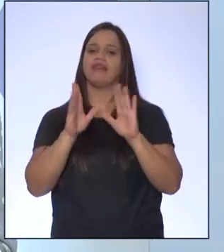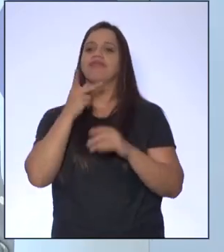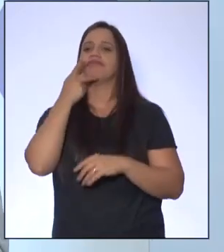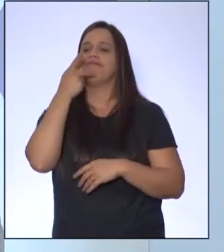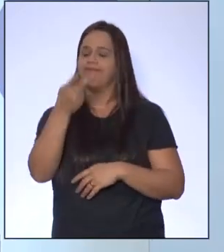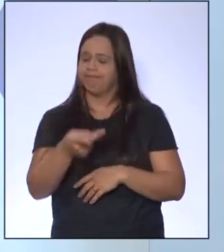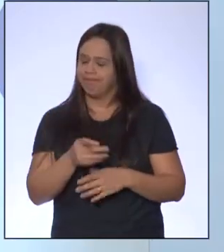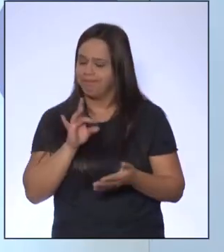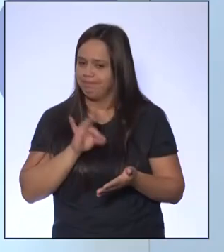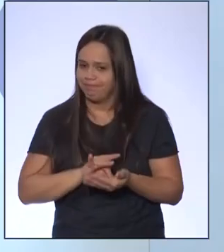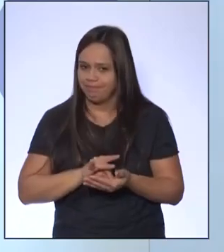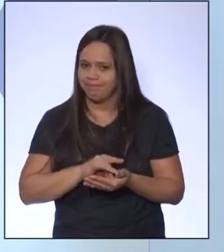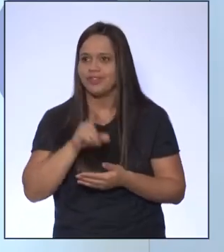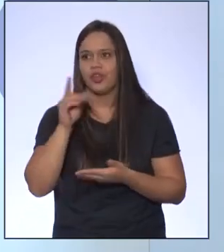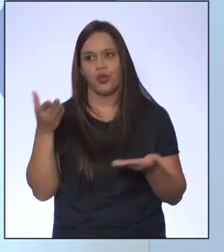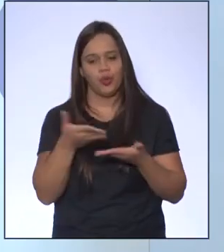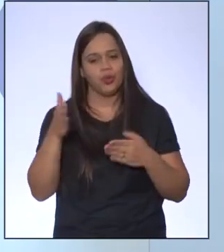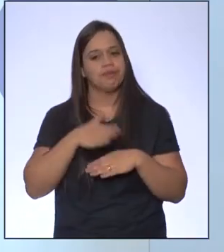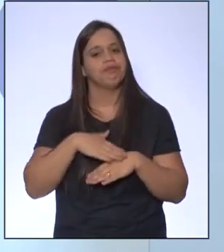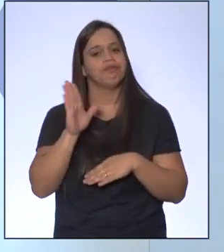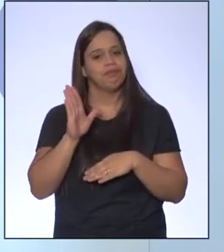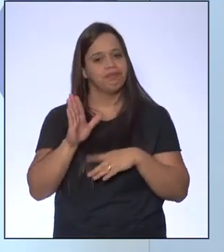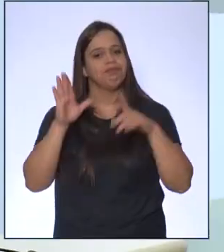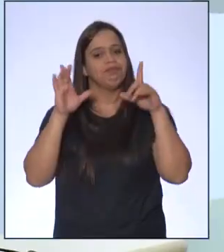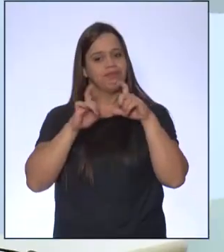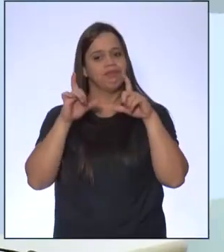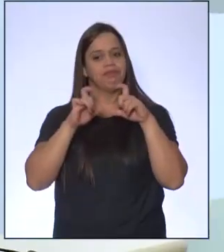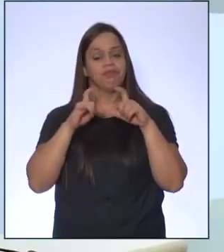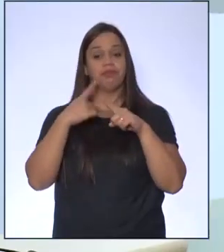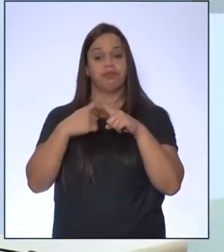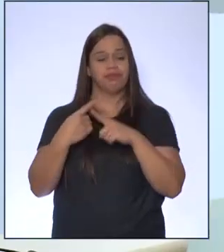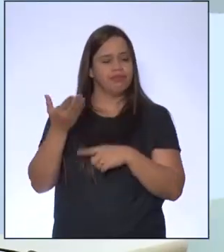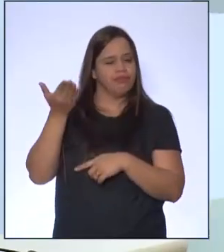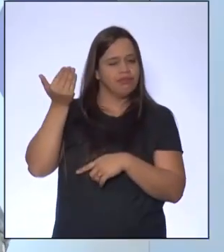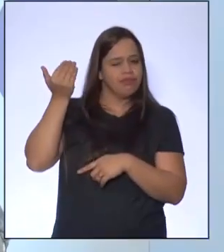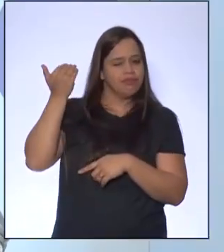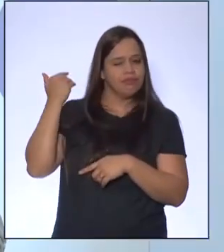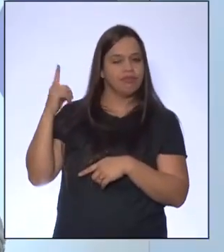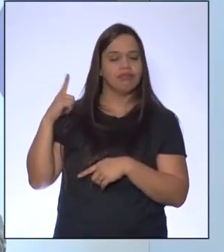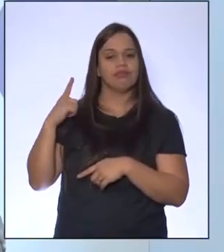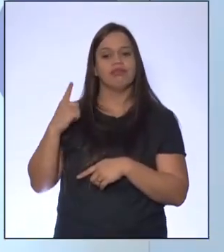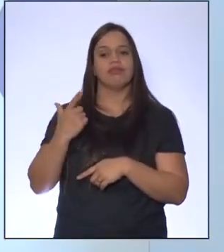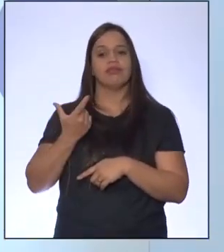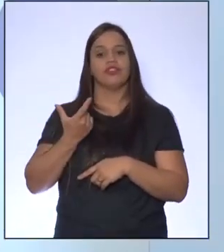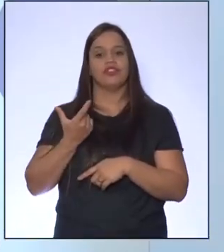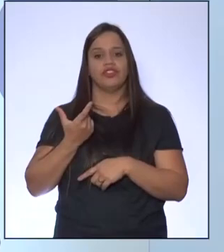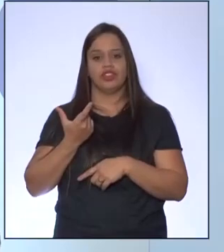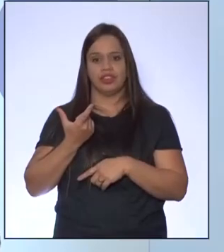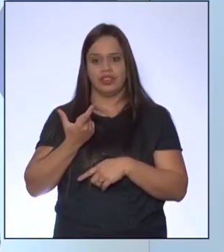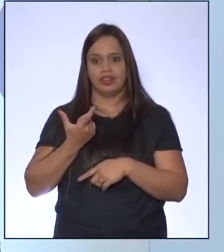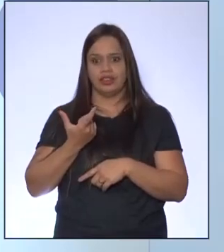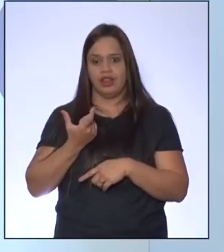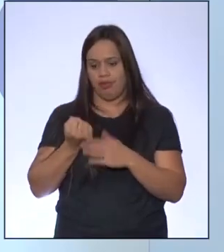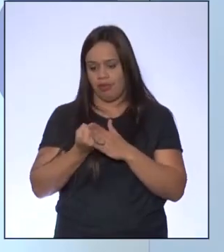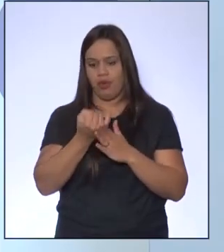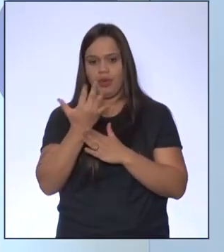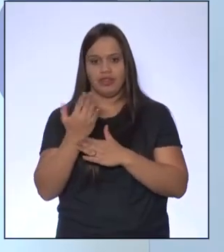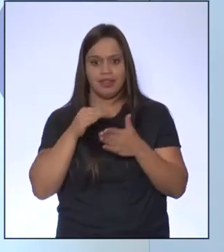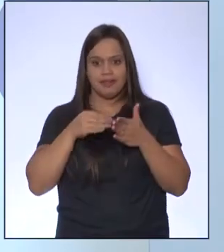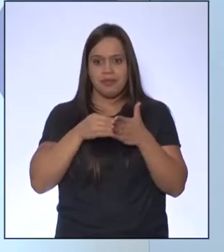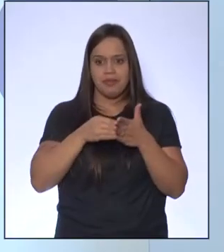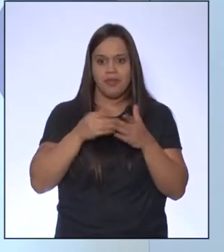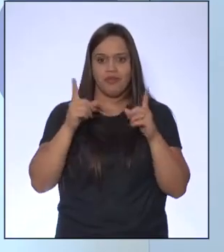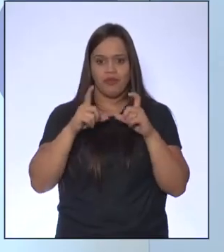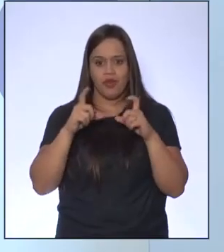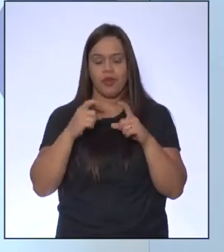hoje é muito mais fácil fazer esse tipo de registro, né? Antigamente, você tinha um número limitado de fotos, sem contar que,